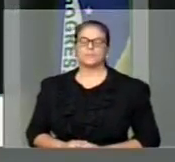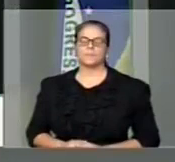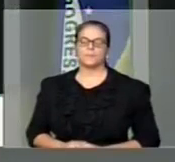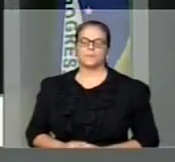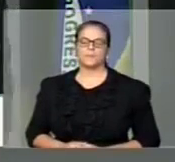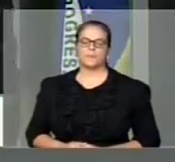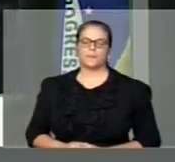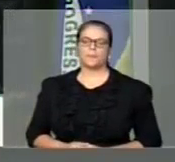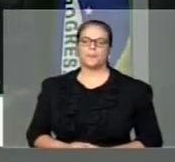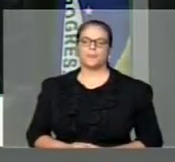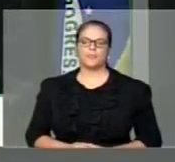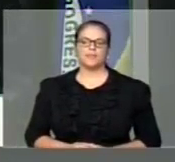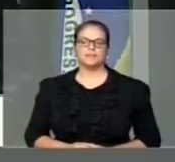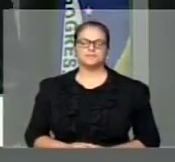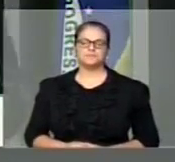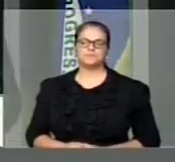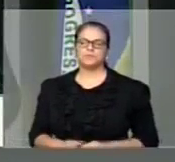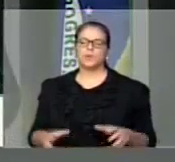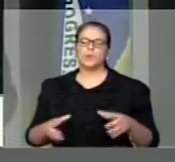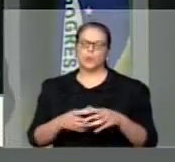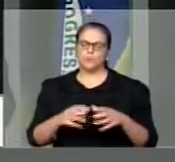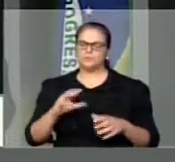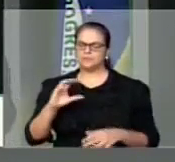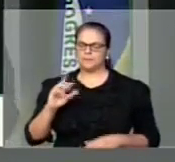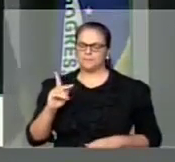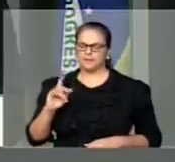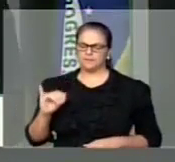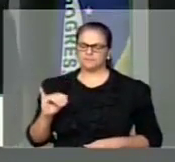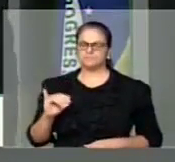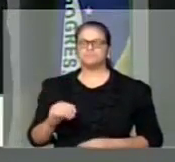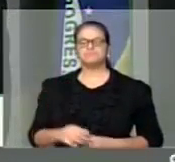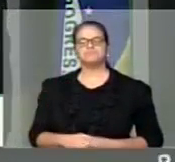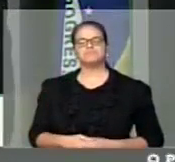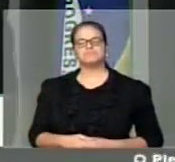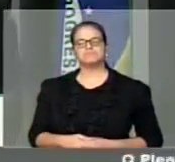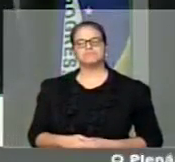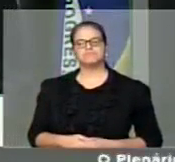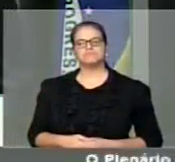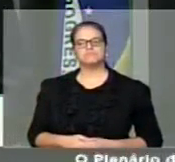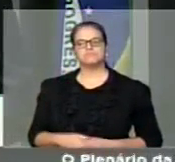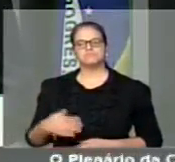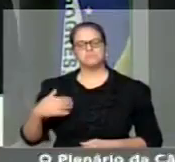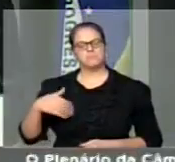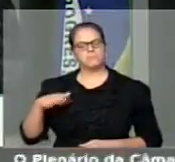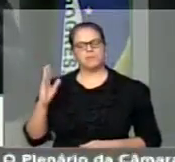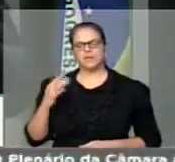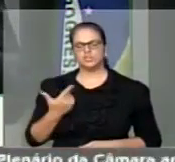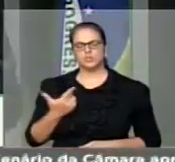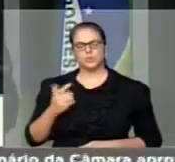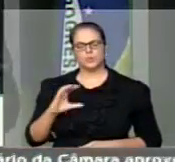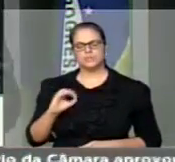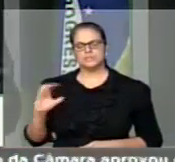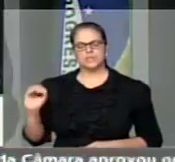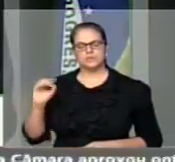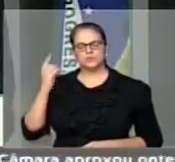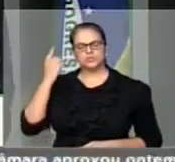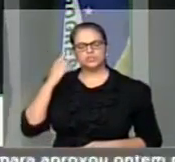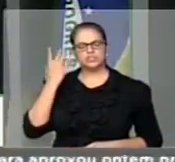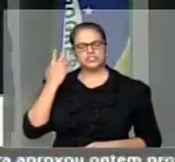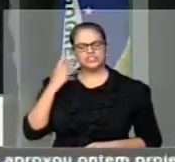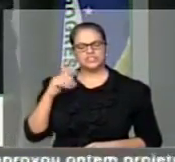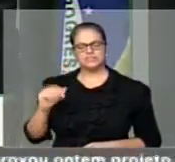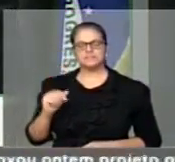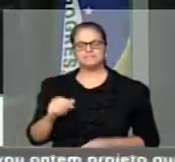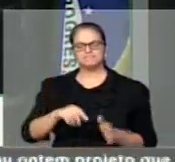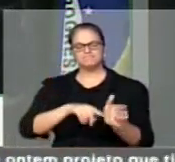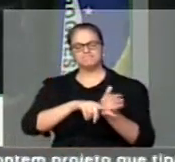No âmbito da CPI, senhor presidente, nós buscamos, ao longo de mais de 200 dias, investigar